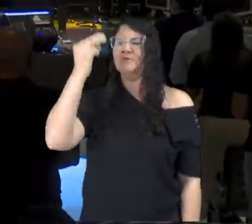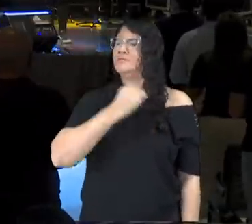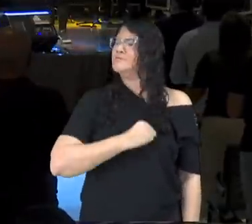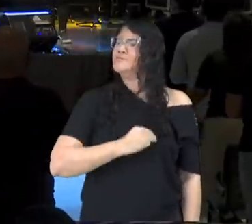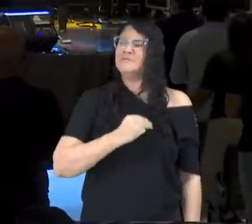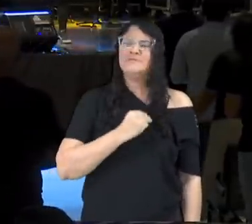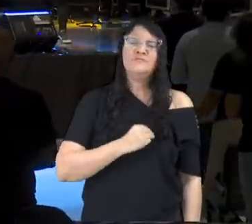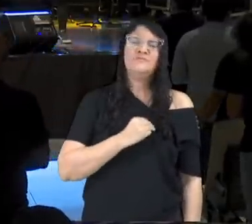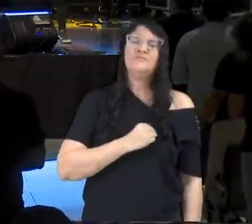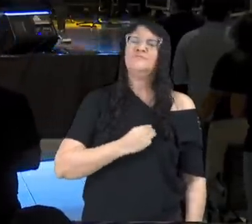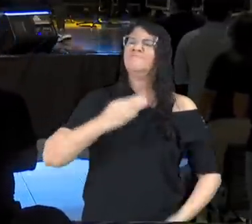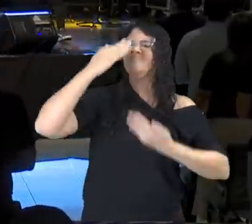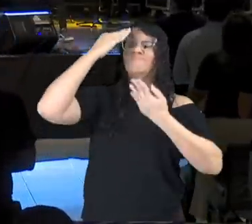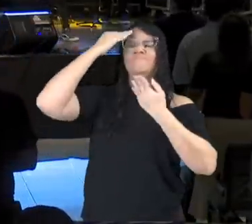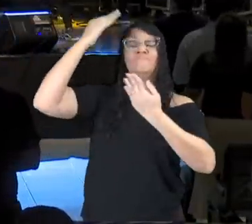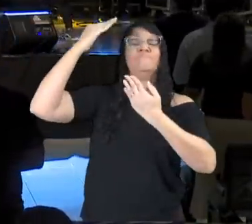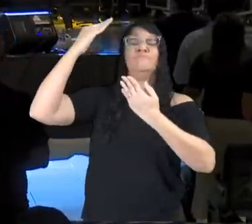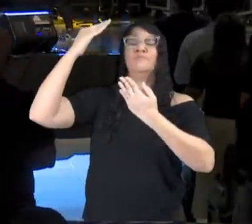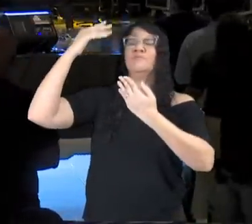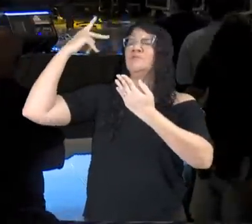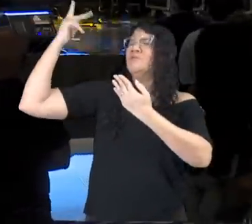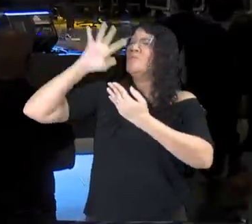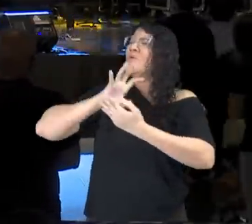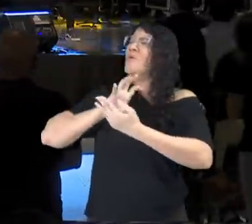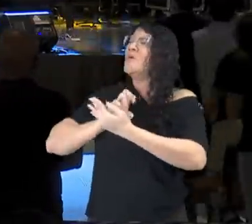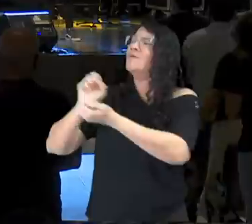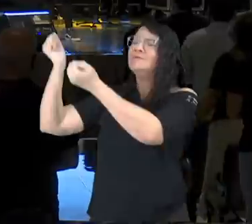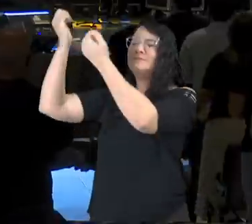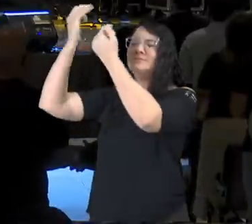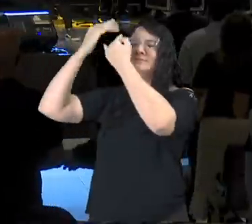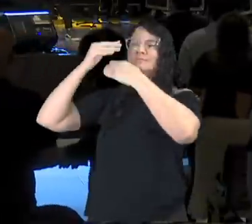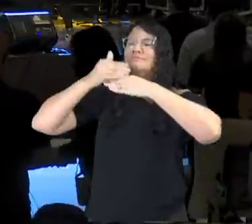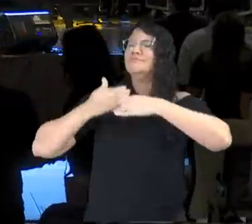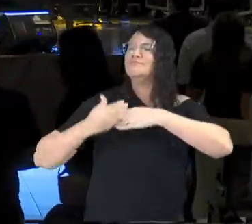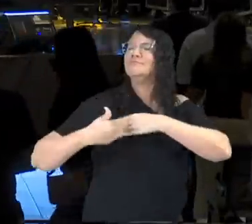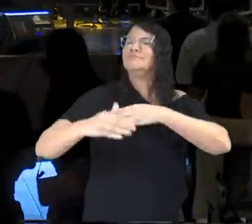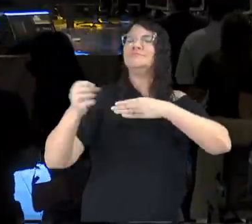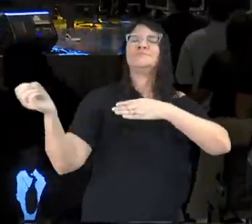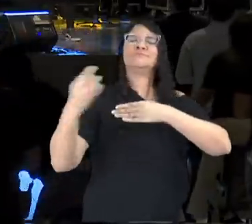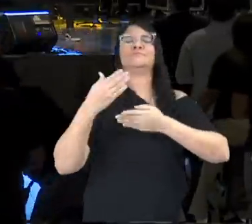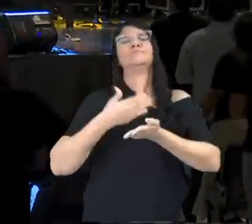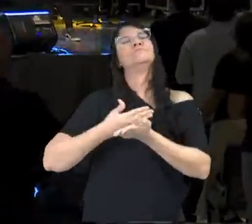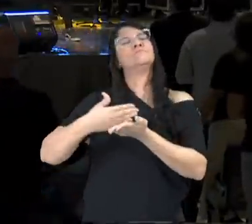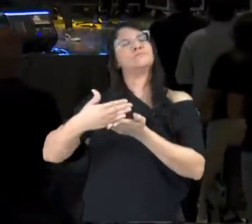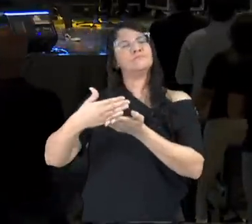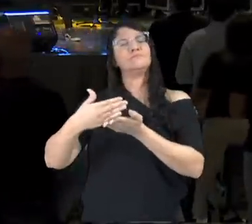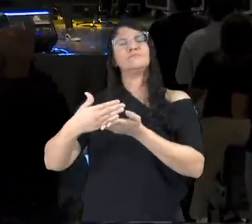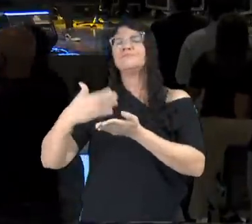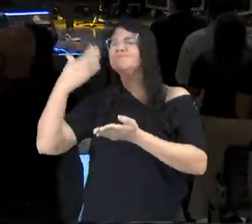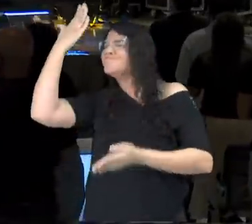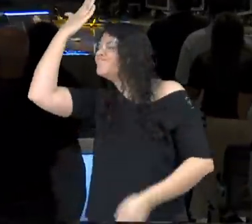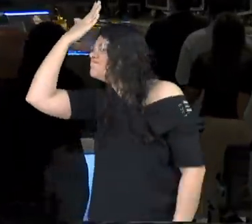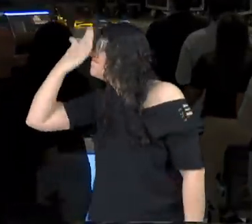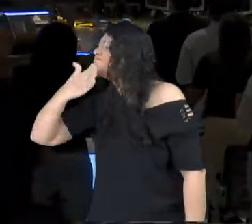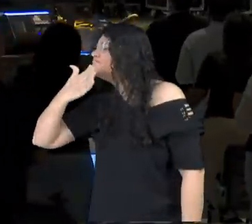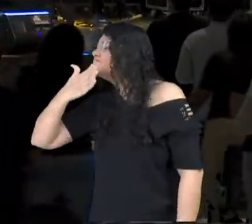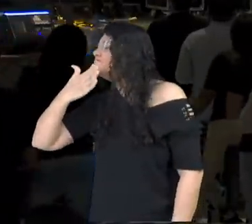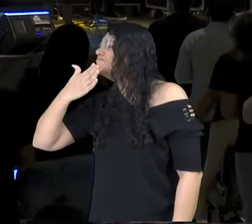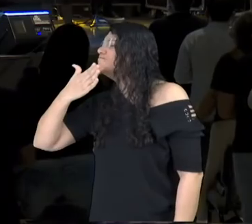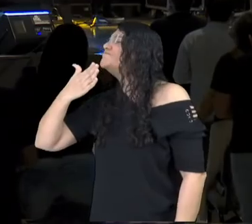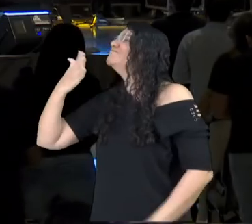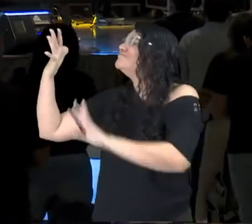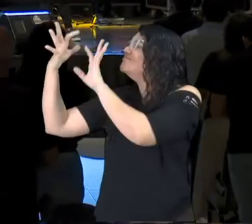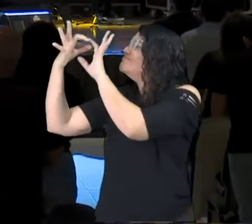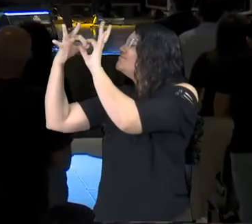misericórdia. De onde flui o recomeço. É de ti, na tua presença, que acontecem